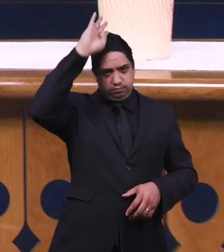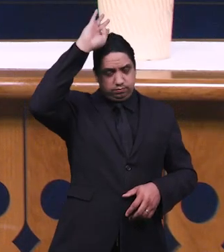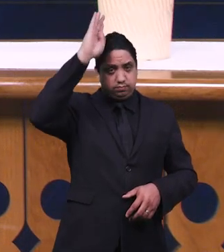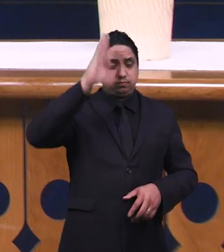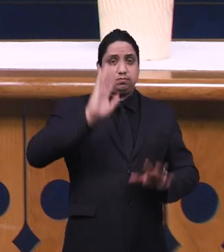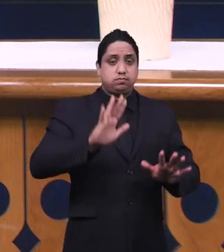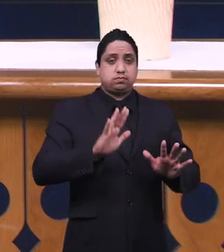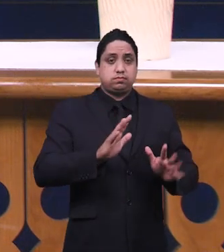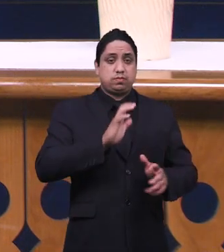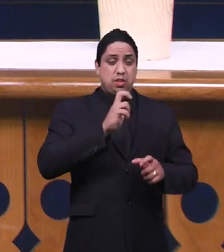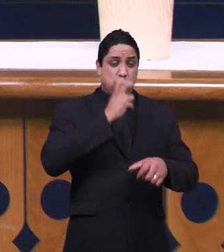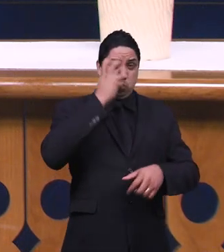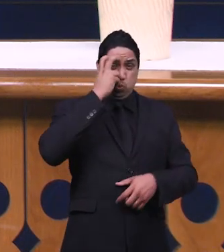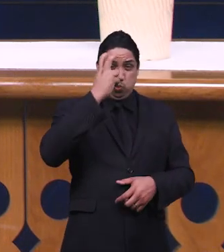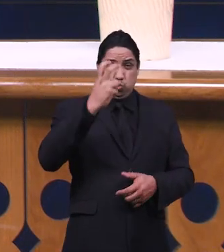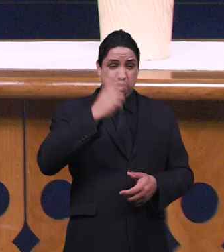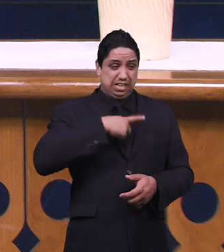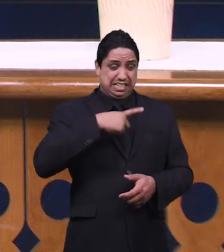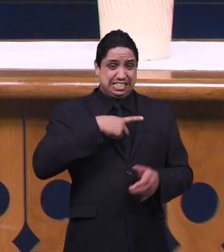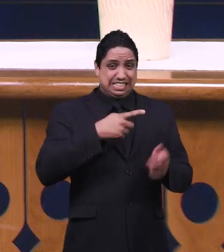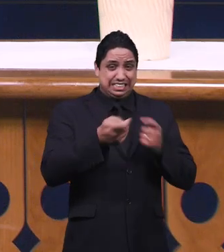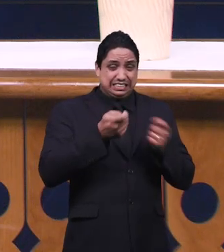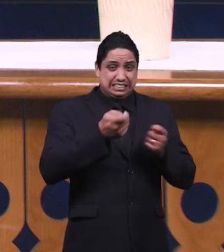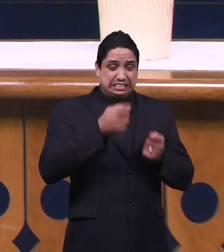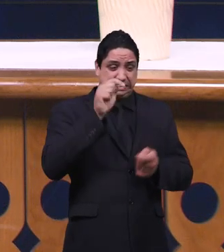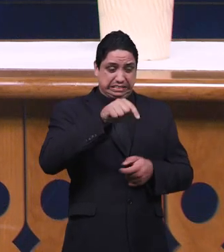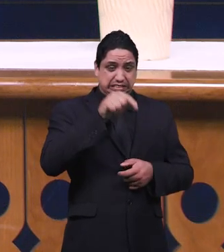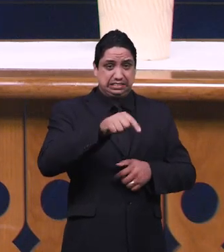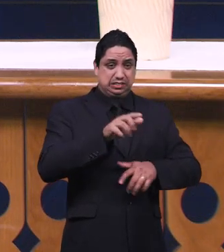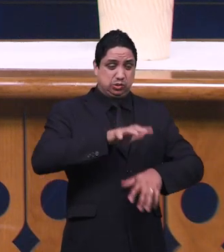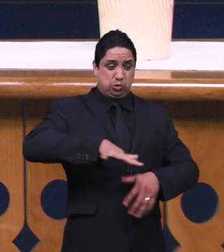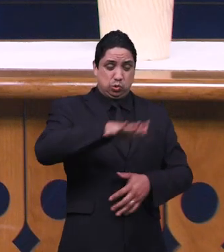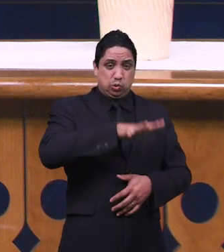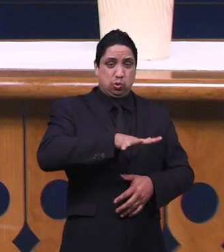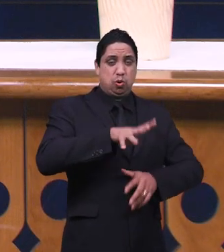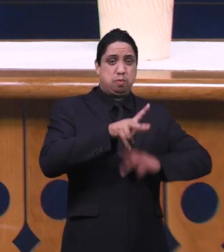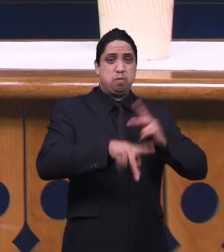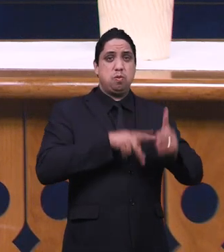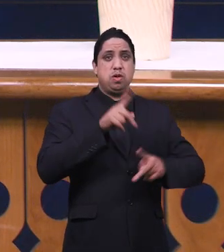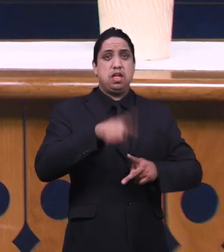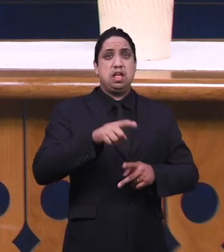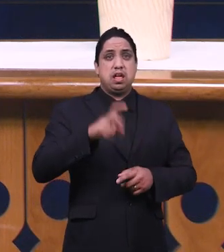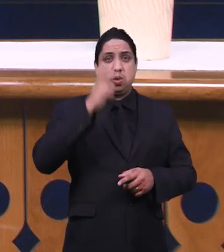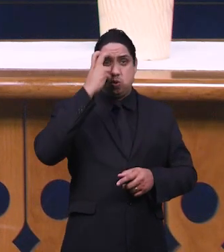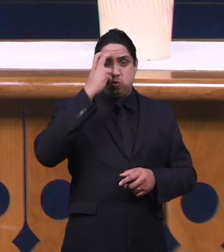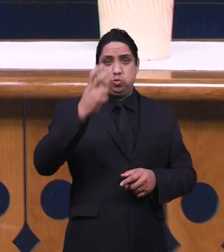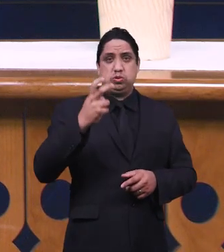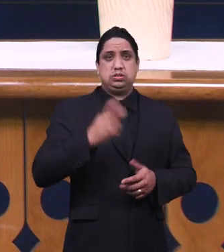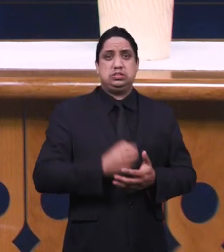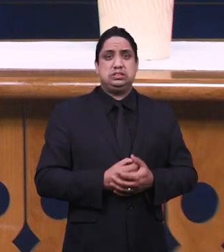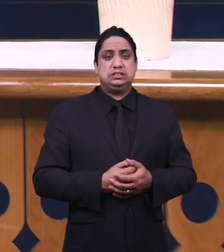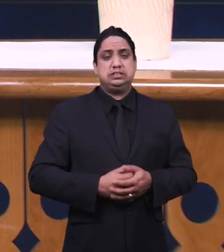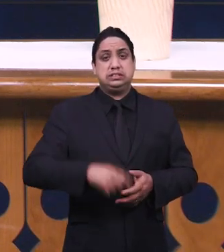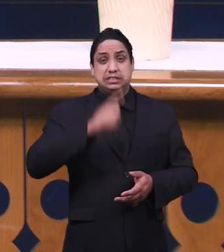Romano, mas a cultura que ainda prevalecia durante esse império era a